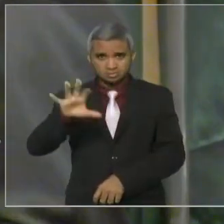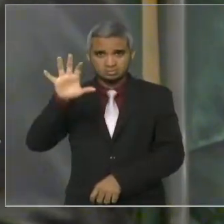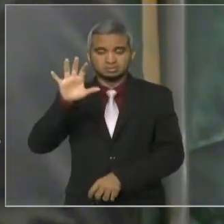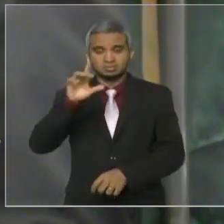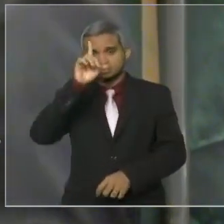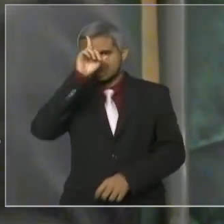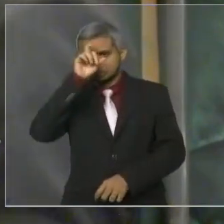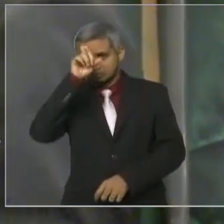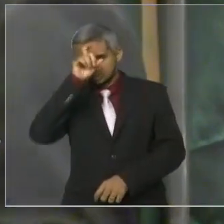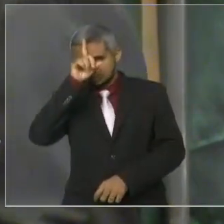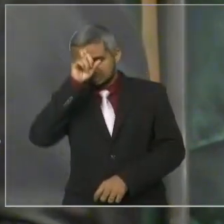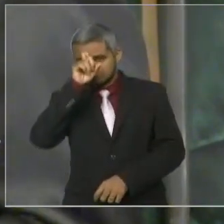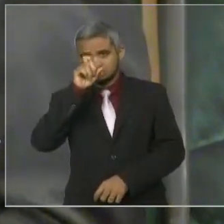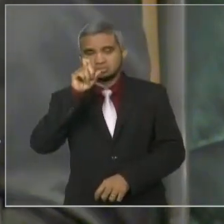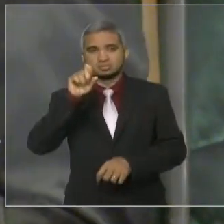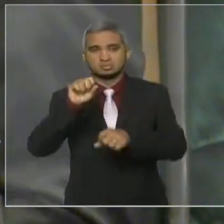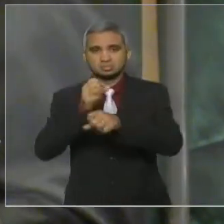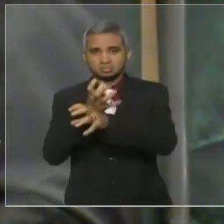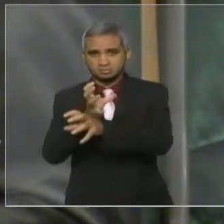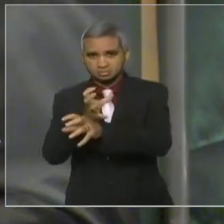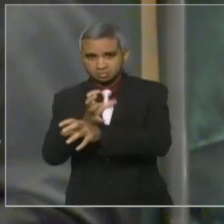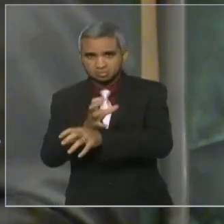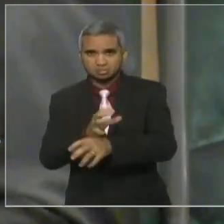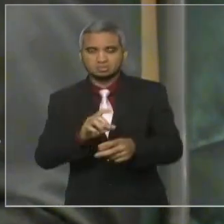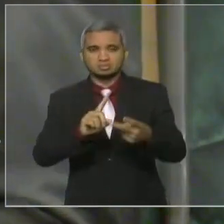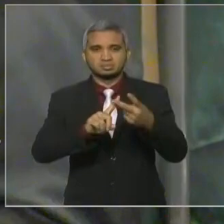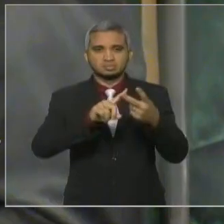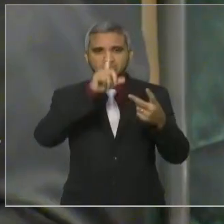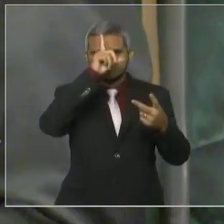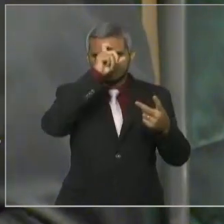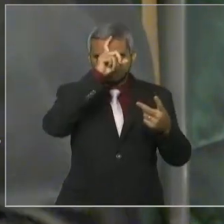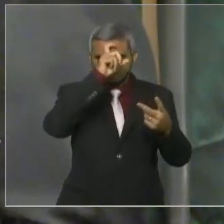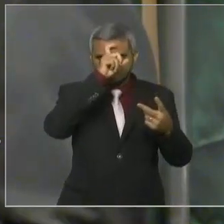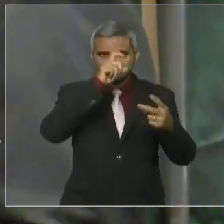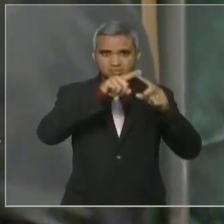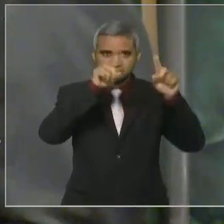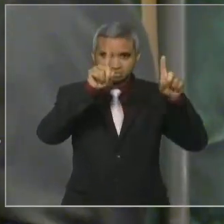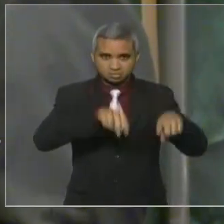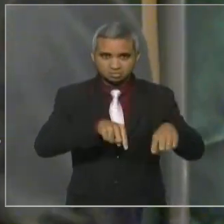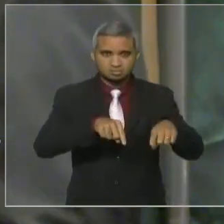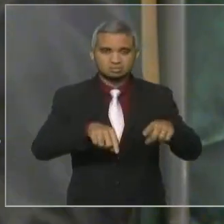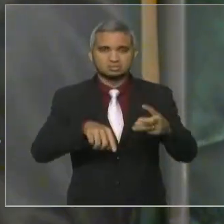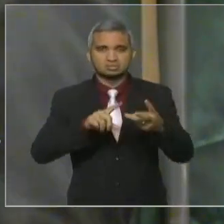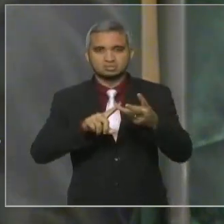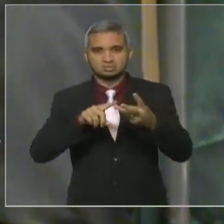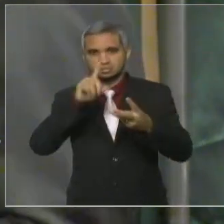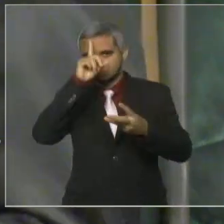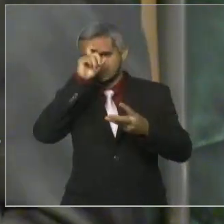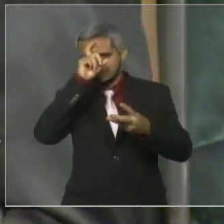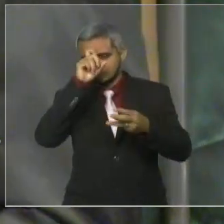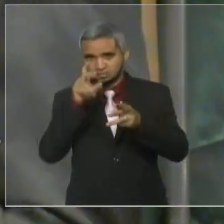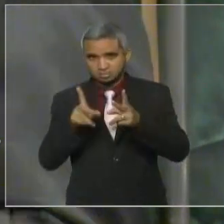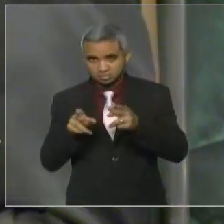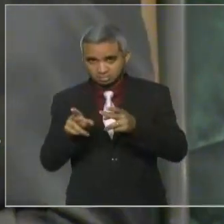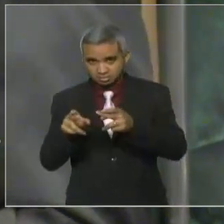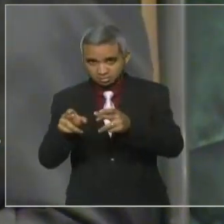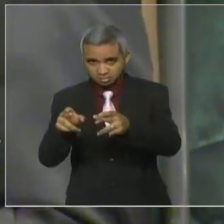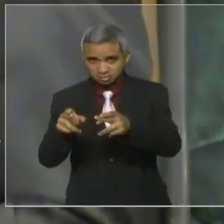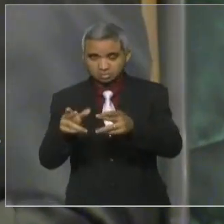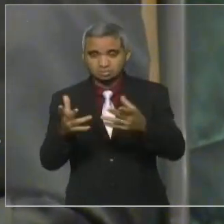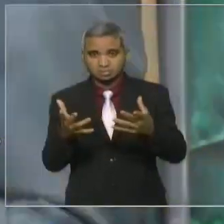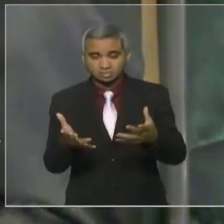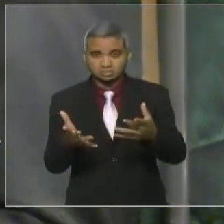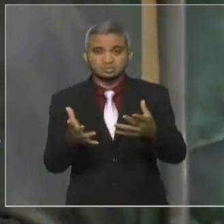o Hospital do Servidor, o Hospital do Câncer que foi aberto, o Estado, obviamente, precisa fazer um